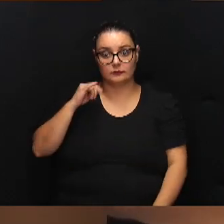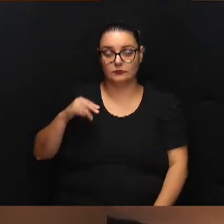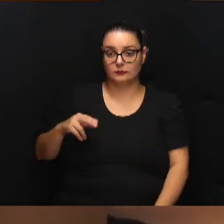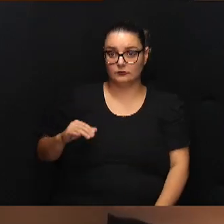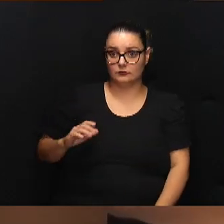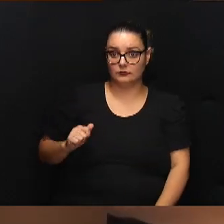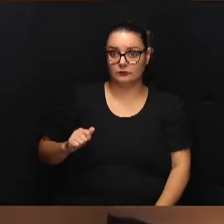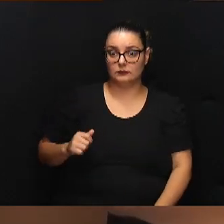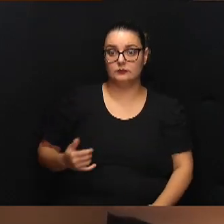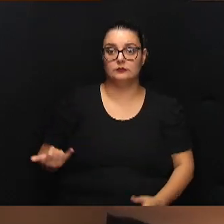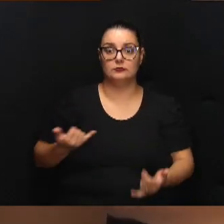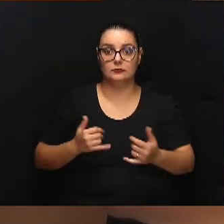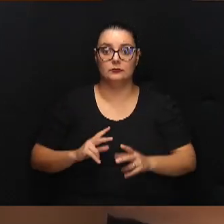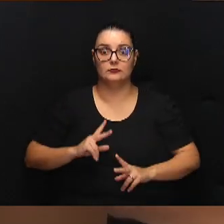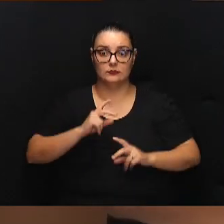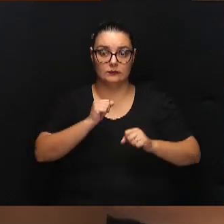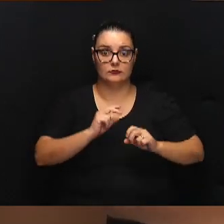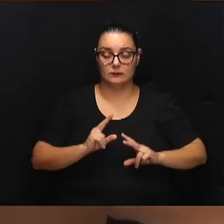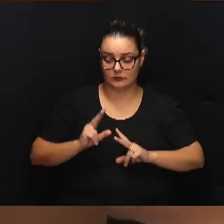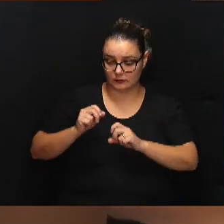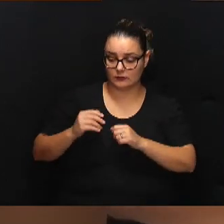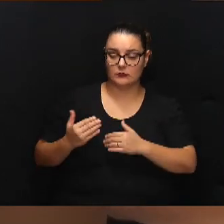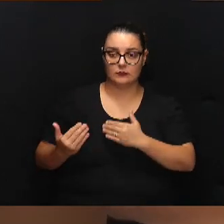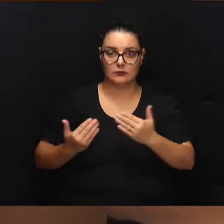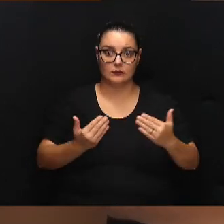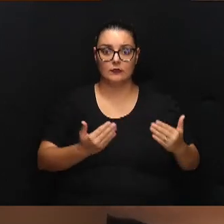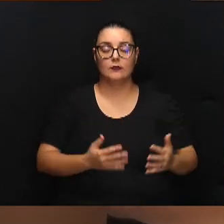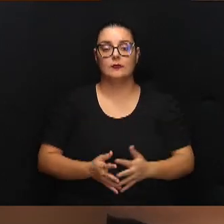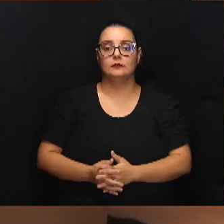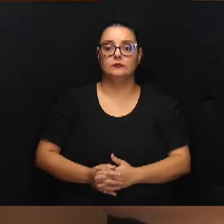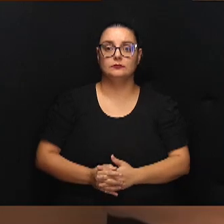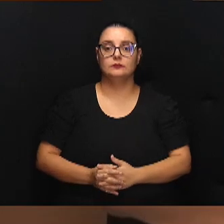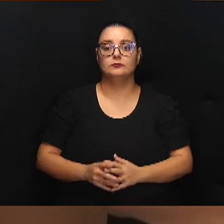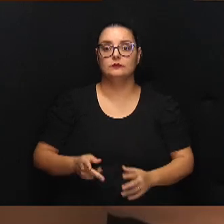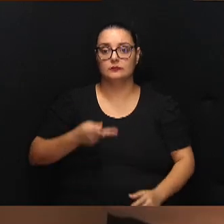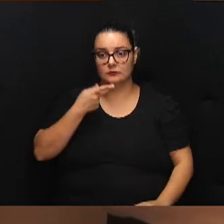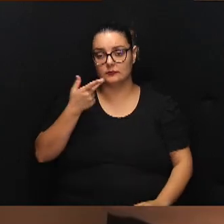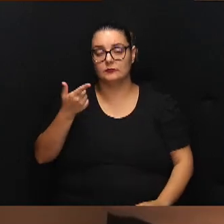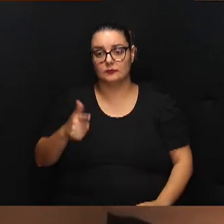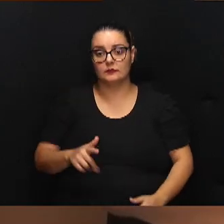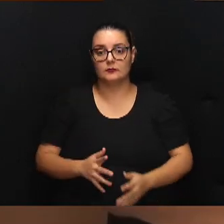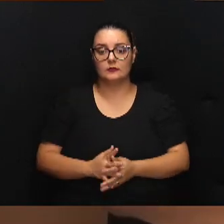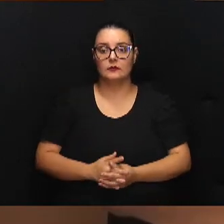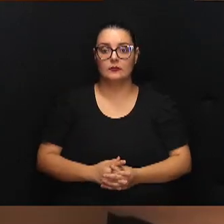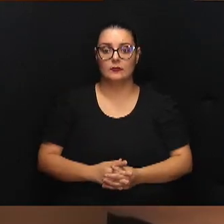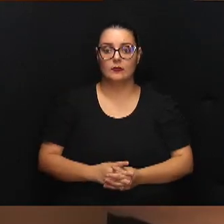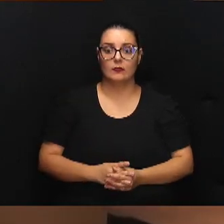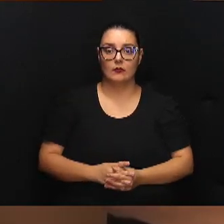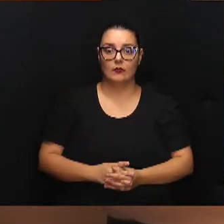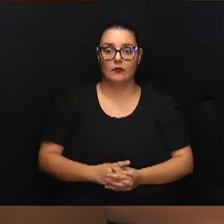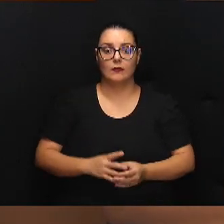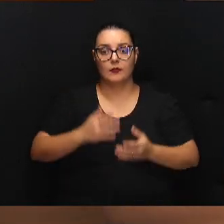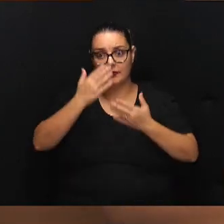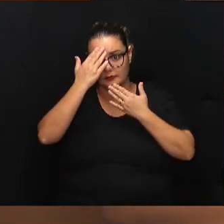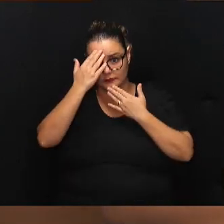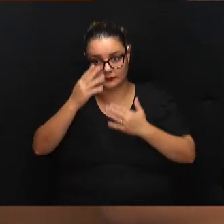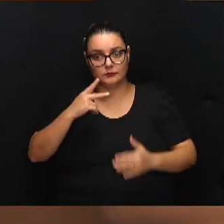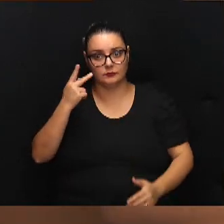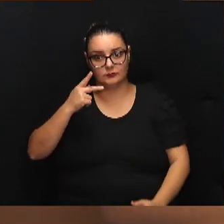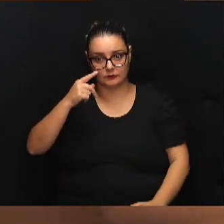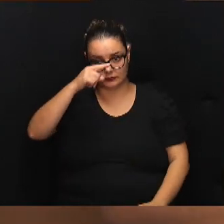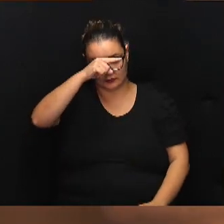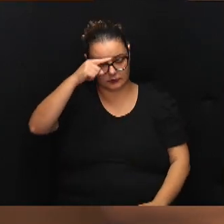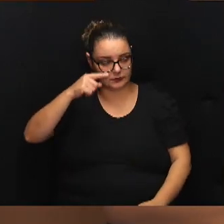acho que a gente se fortalece muito um com os outros, né? Então, reafirmando, Muito obrigada, vereador Otto,